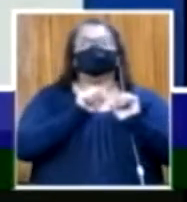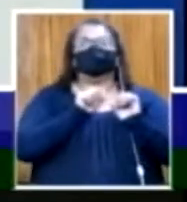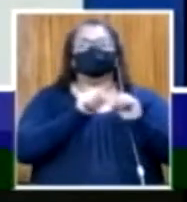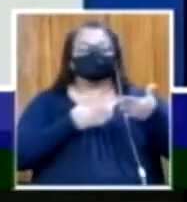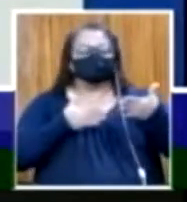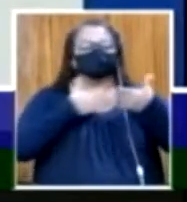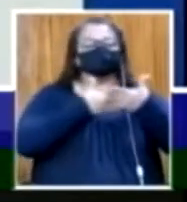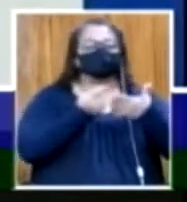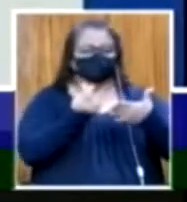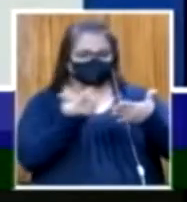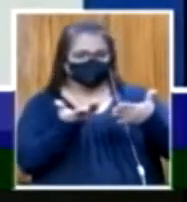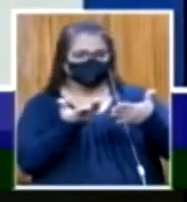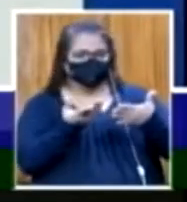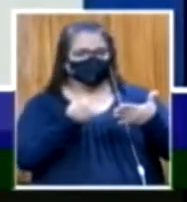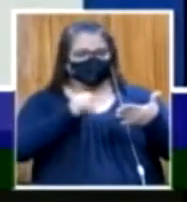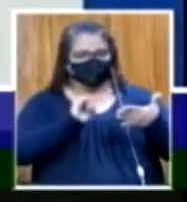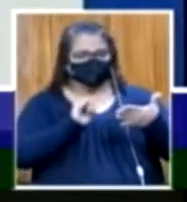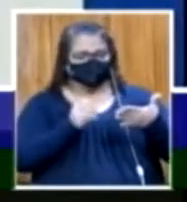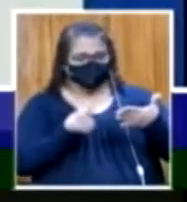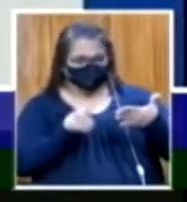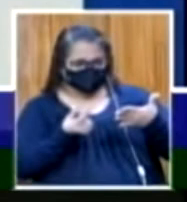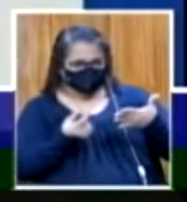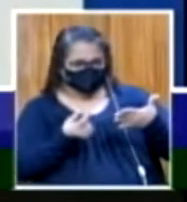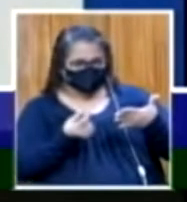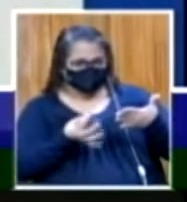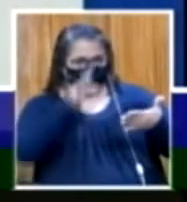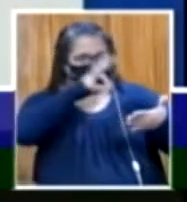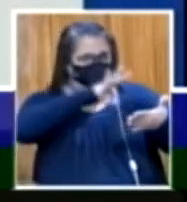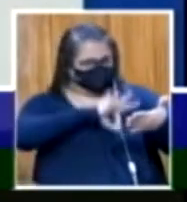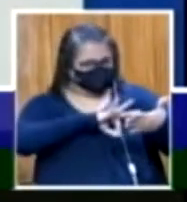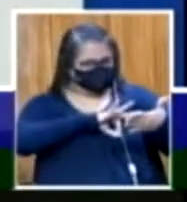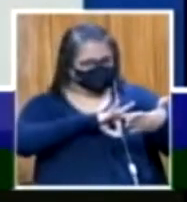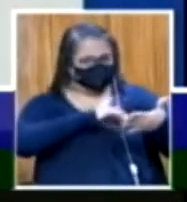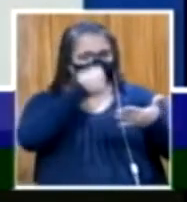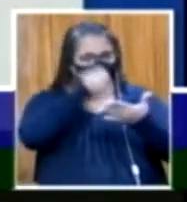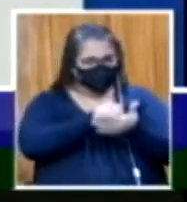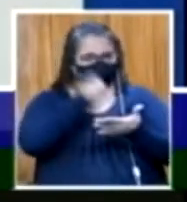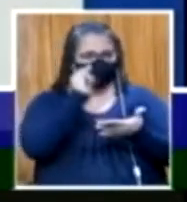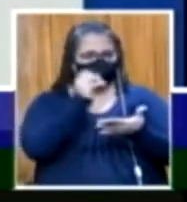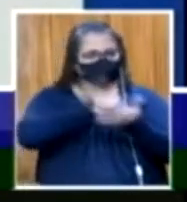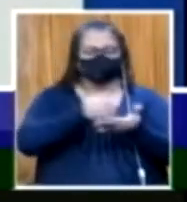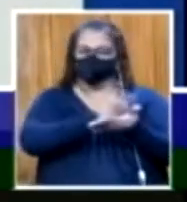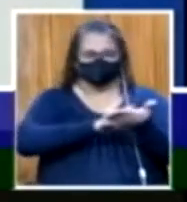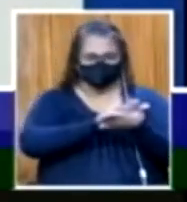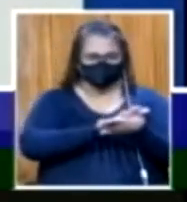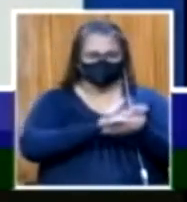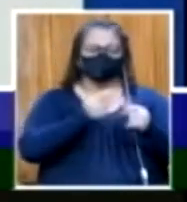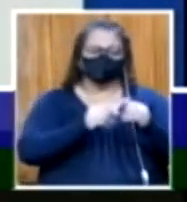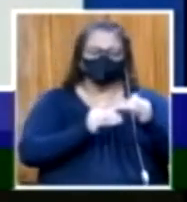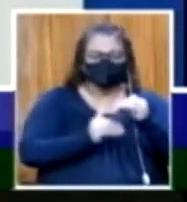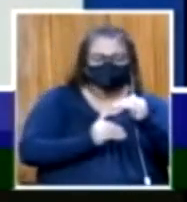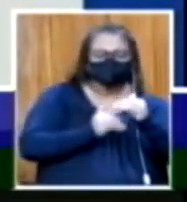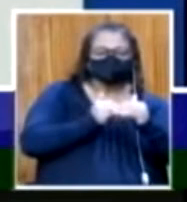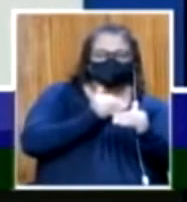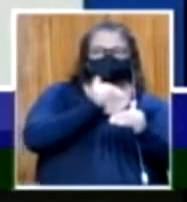limite, a pessoa que ganha até isso, ela está isenta de imposto de renda. E acima disso, há uma